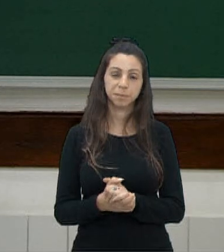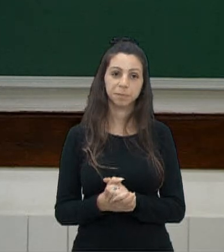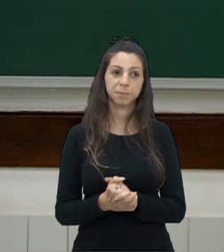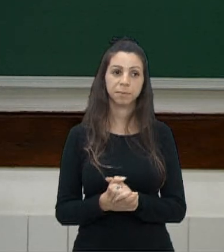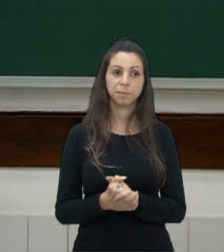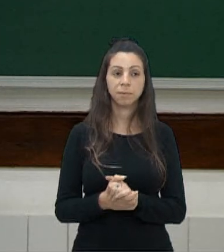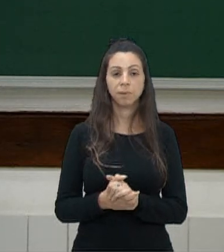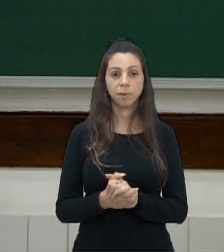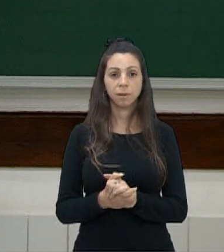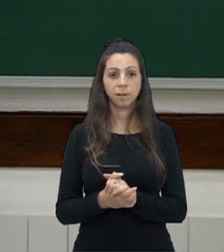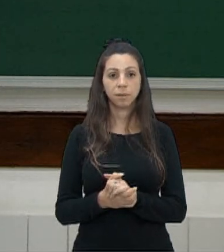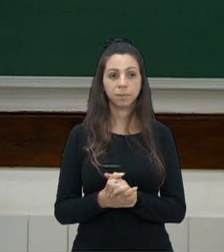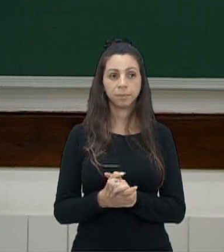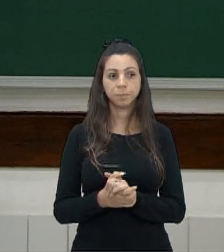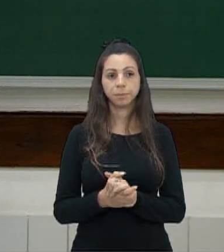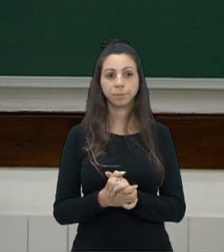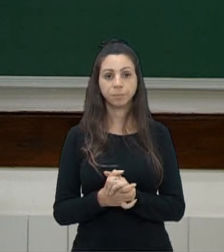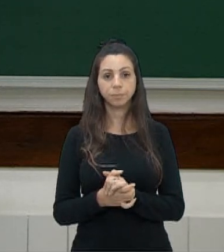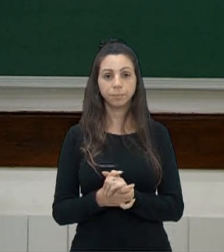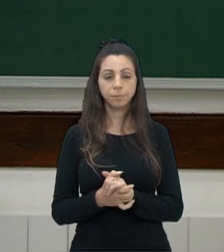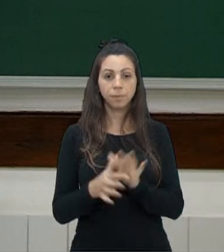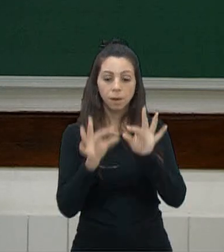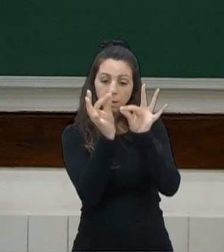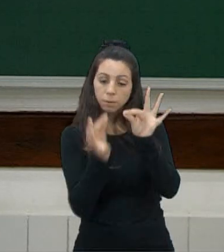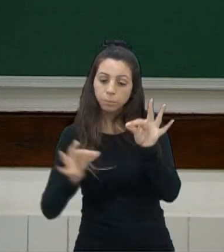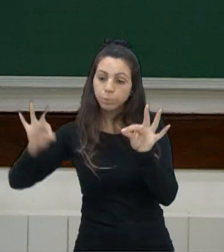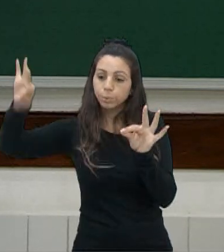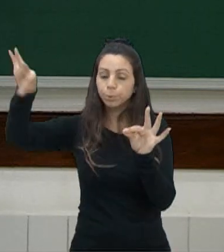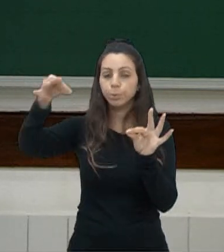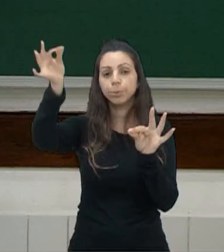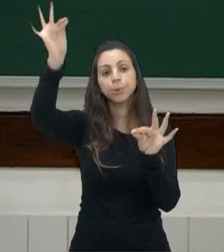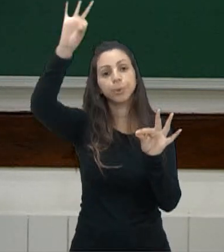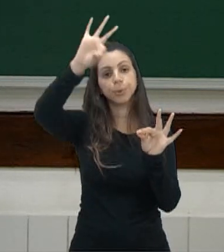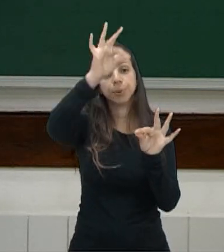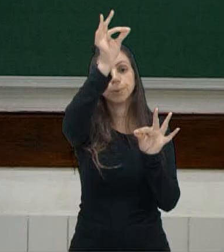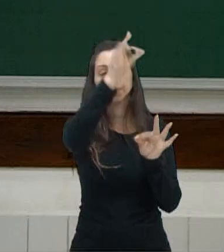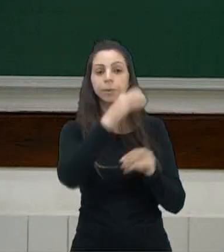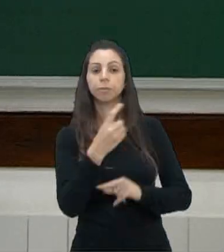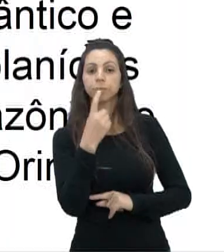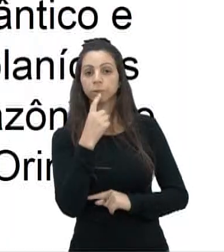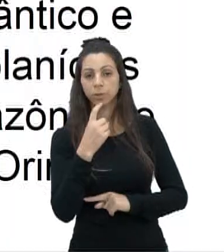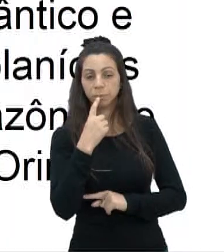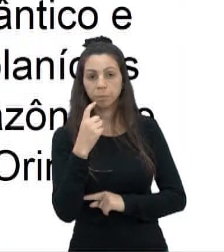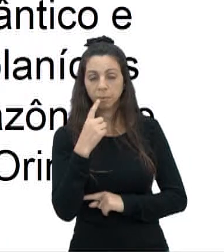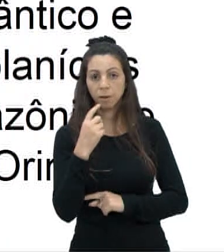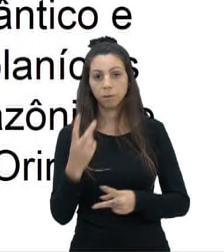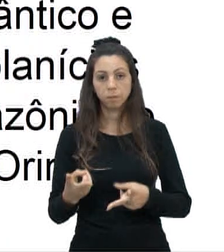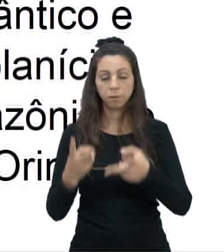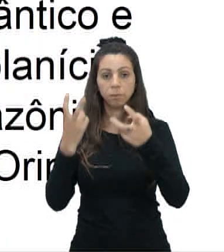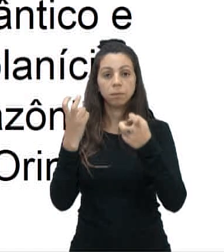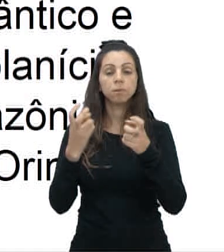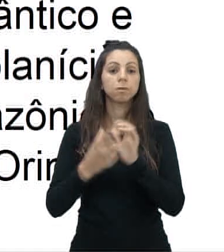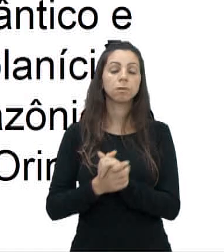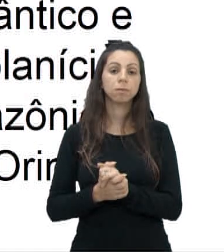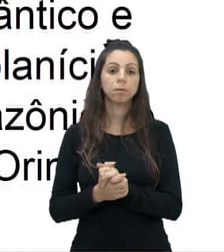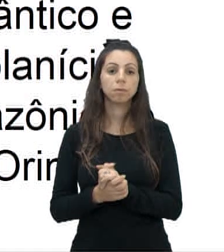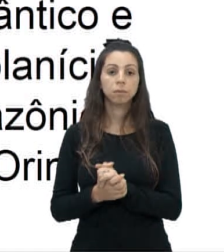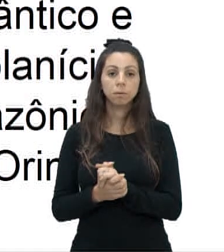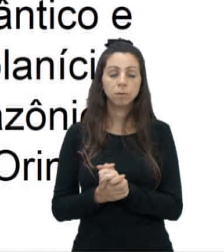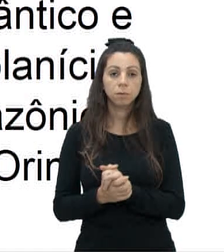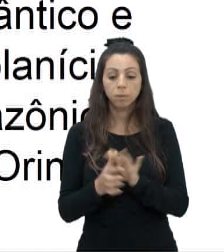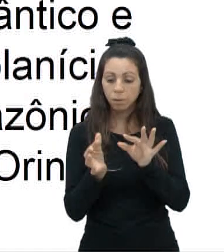neste mapa aqui, ó, toda essa delimitação em vermelho que você consegue observar, ela corresponde a todo o escudo